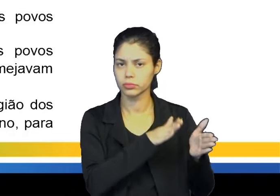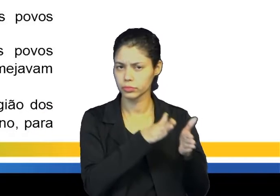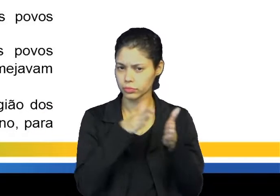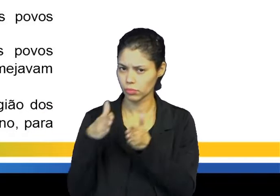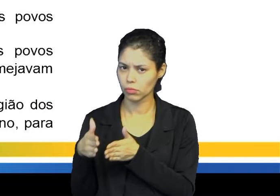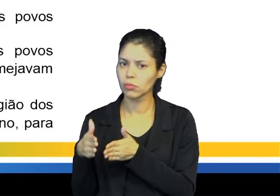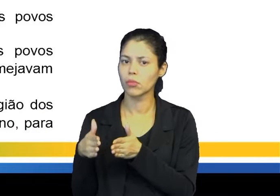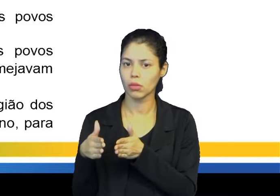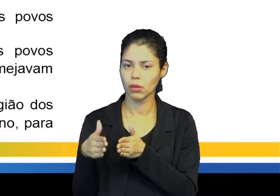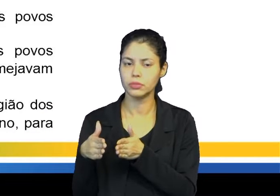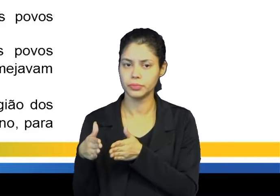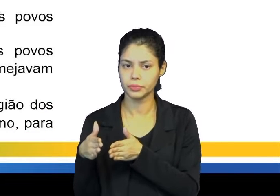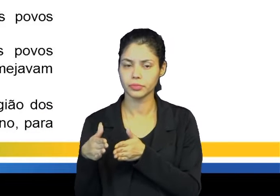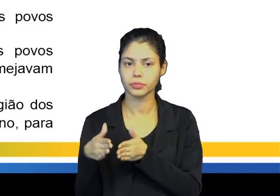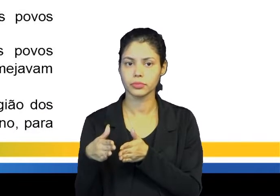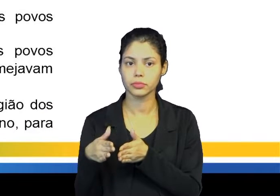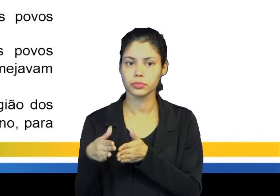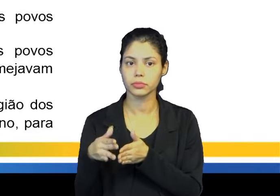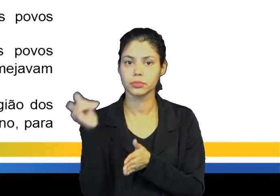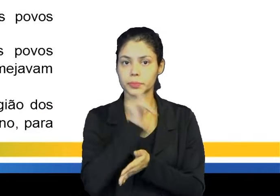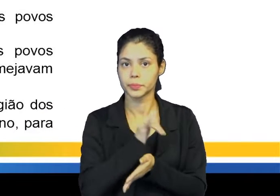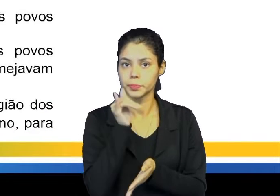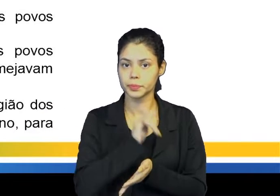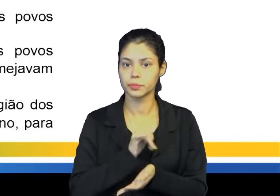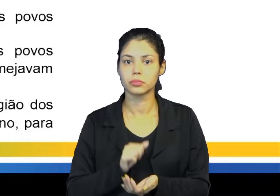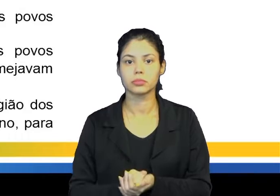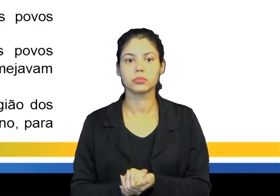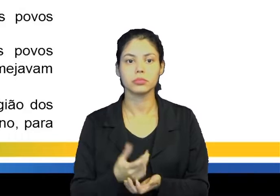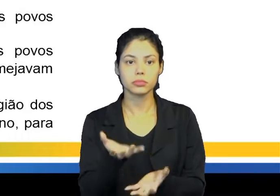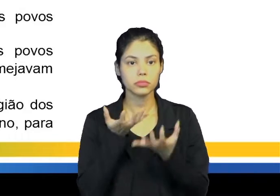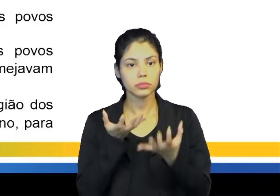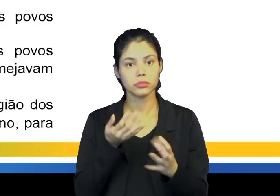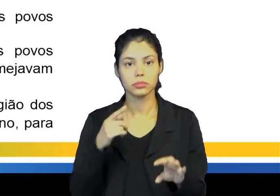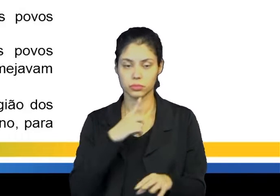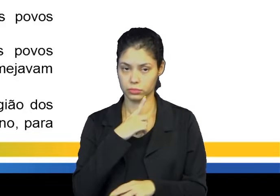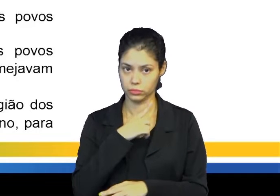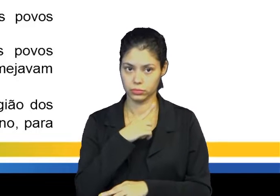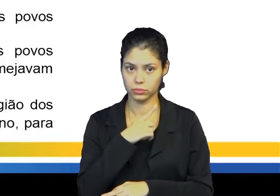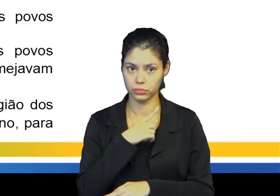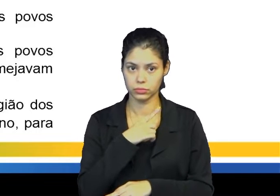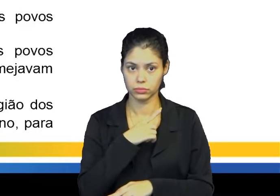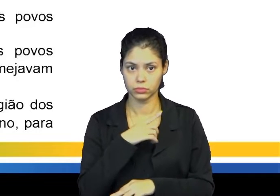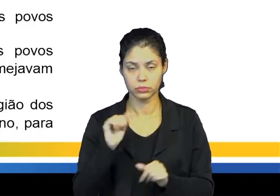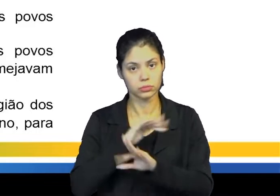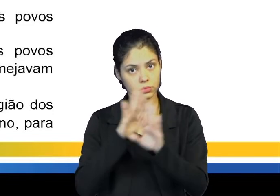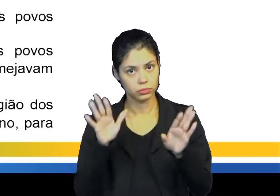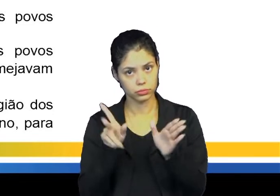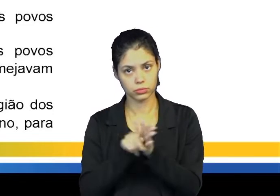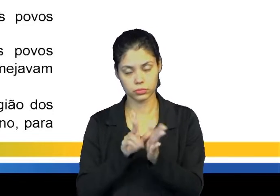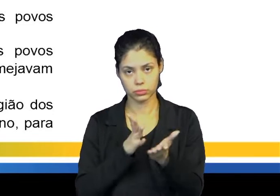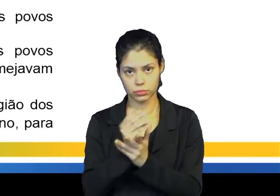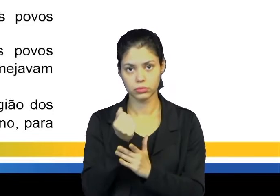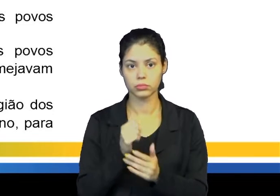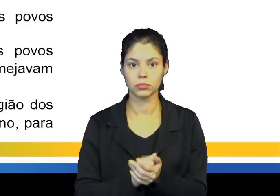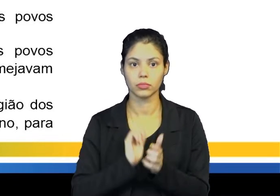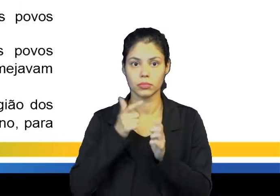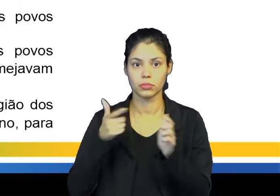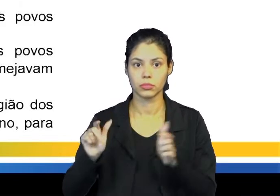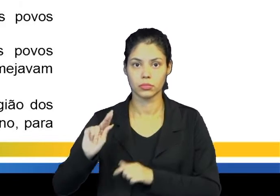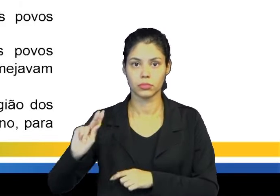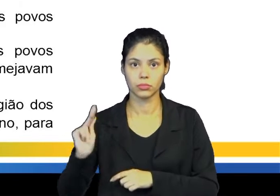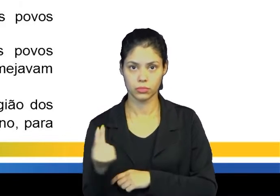parcela ali do território italiano. Eles almejavam, esses povos, claro, a sua independência. A